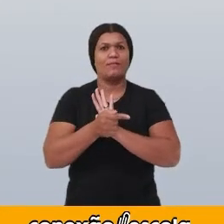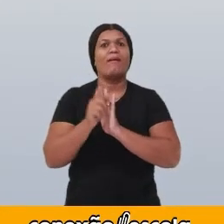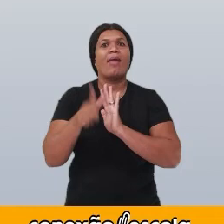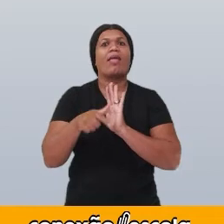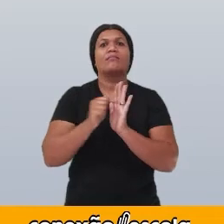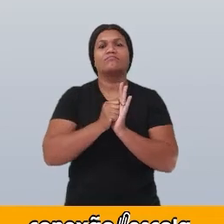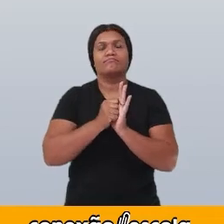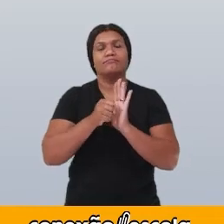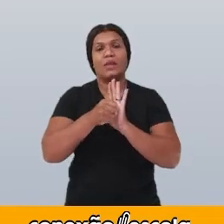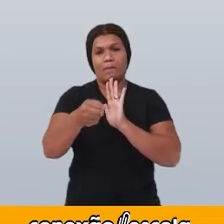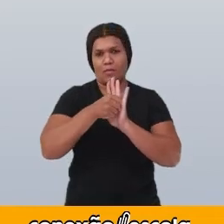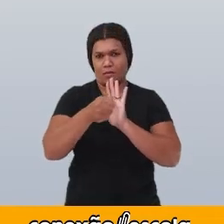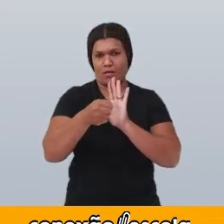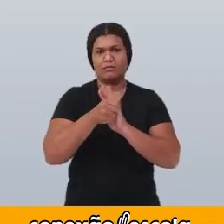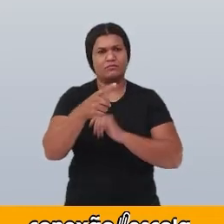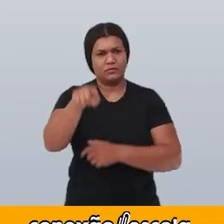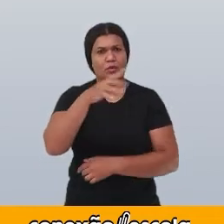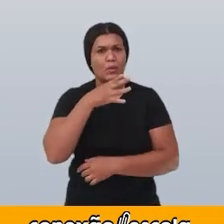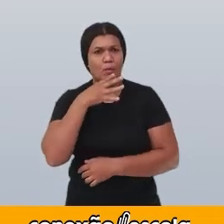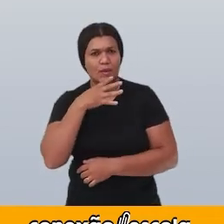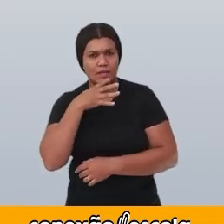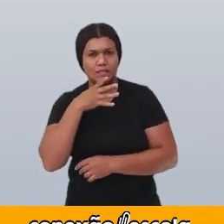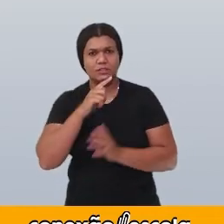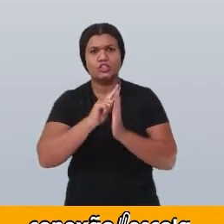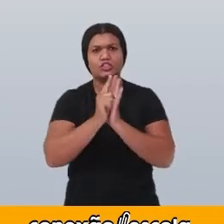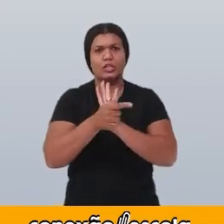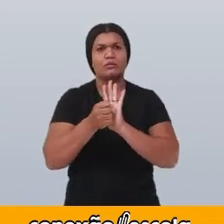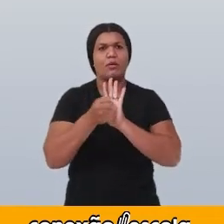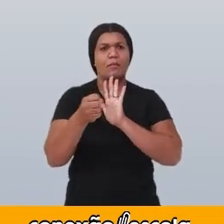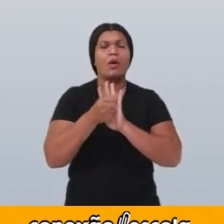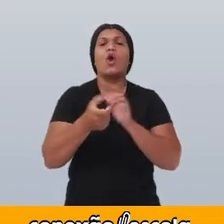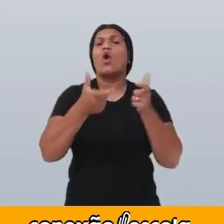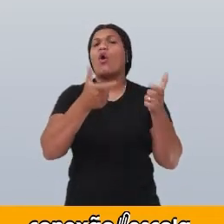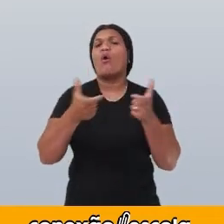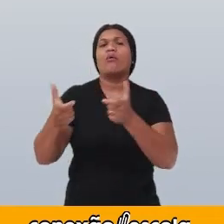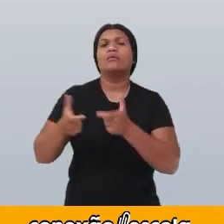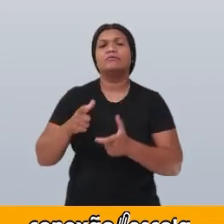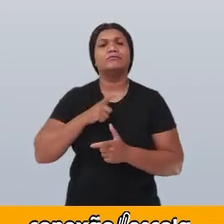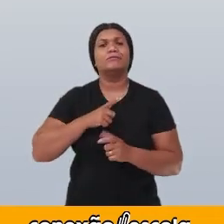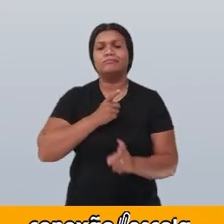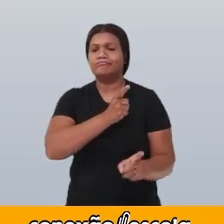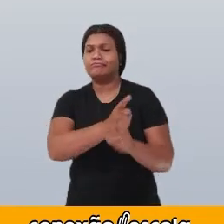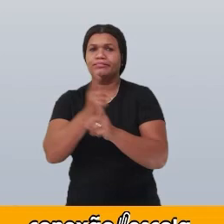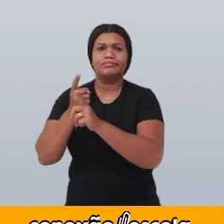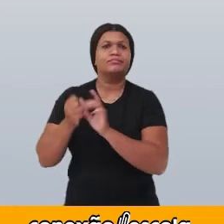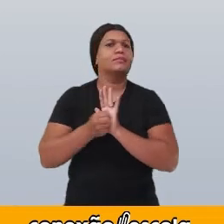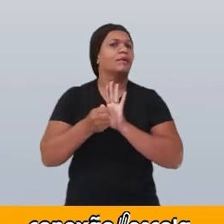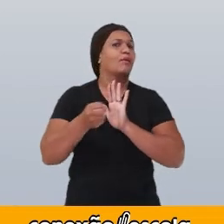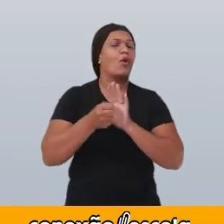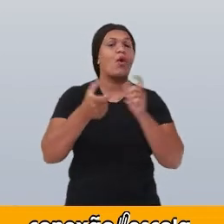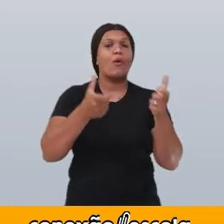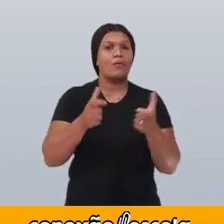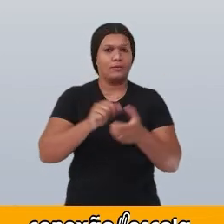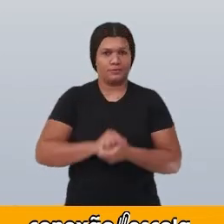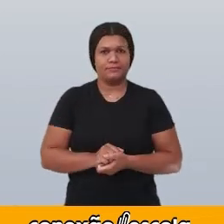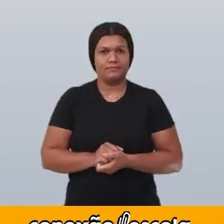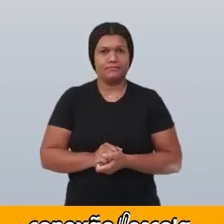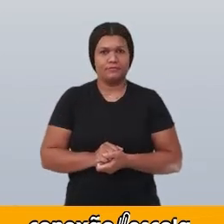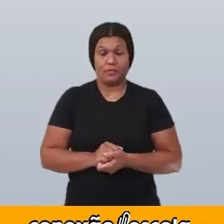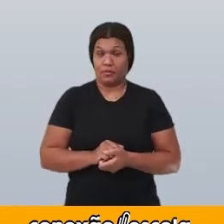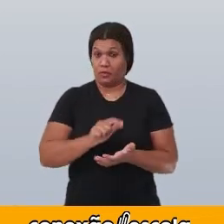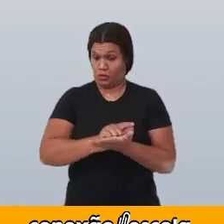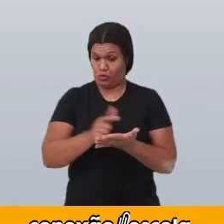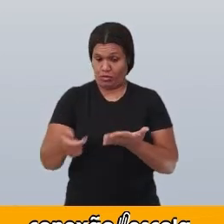reportagem. Você conhece esse gênero? Onde nós podemos encontrar reportagens? No jornal